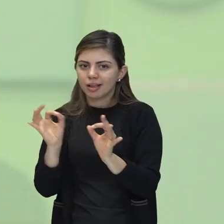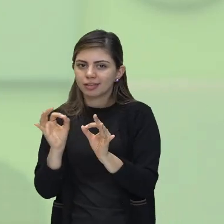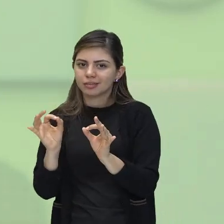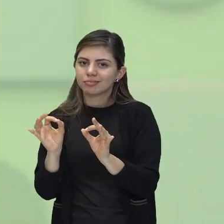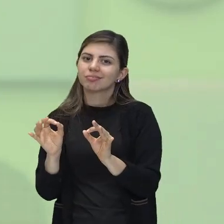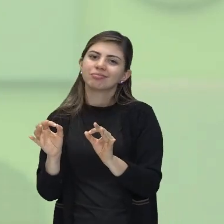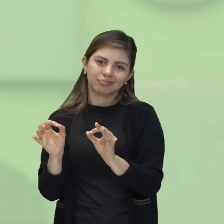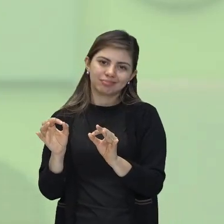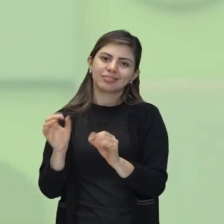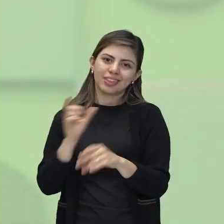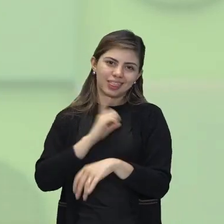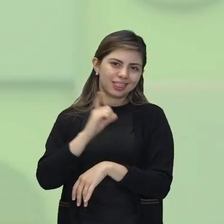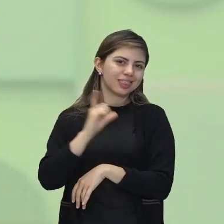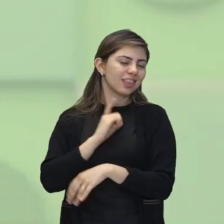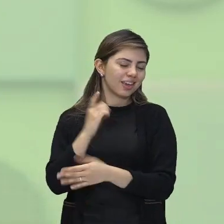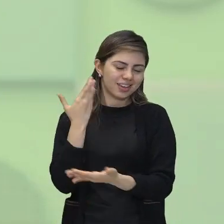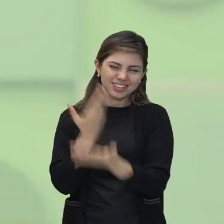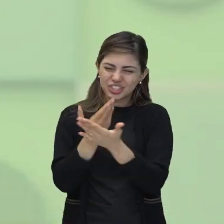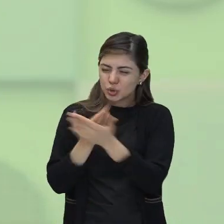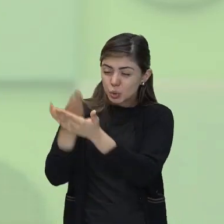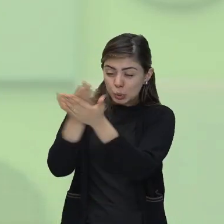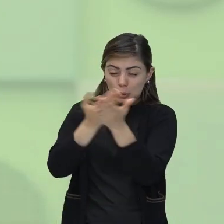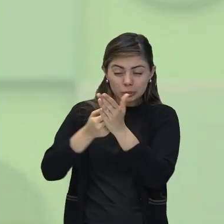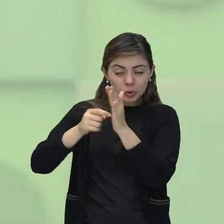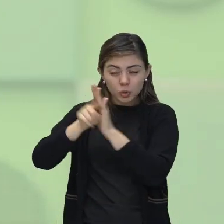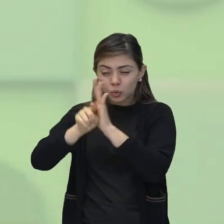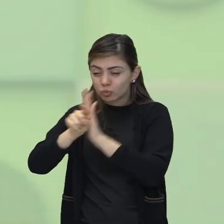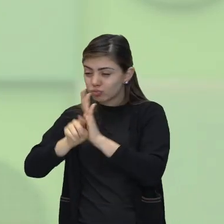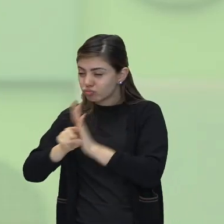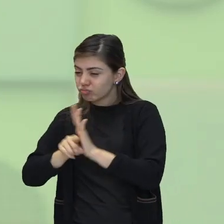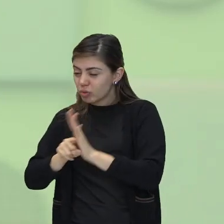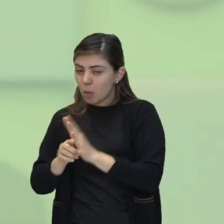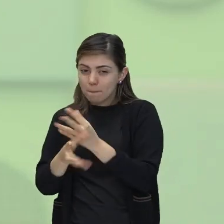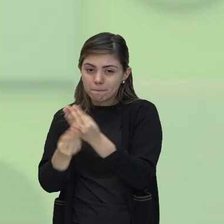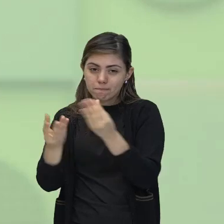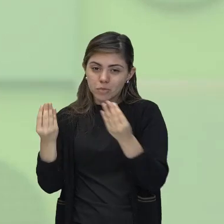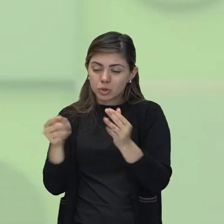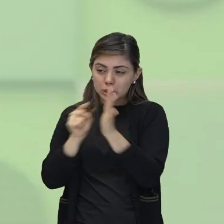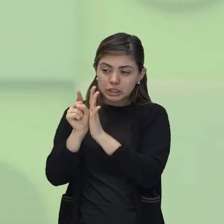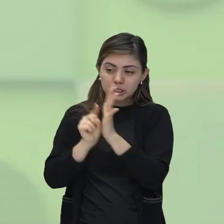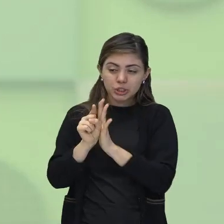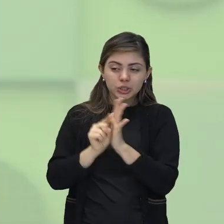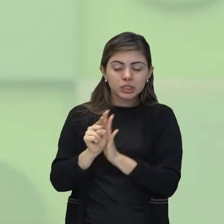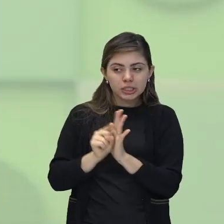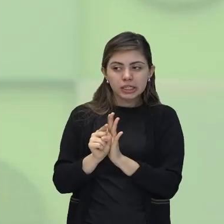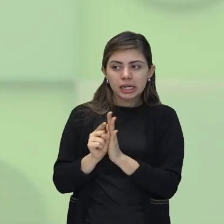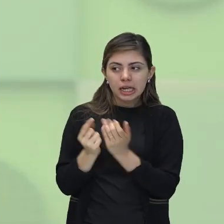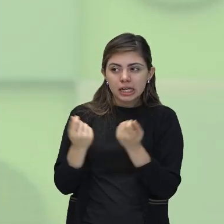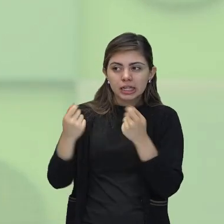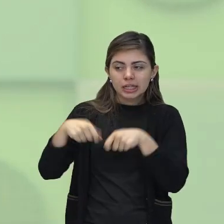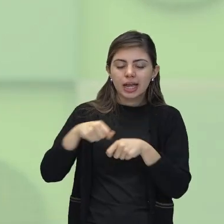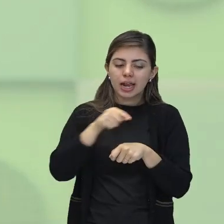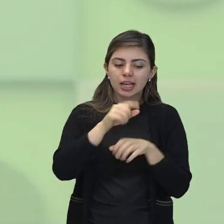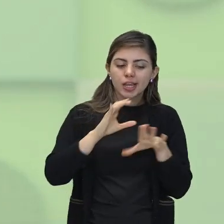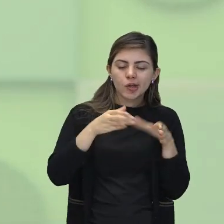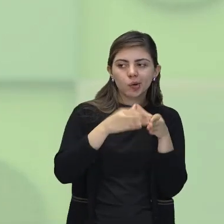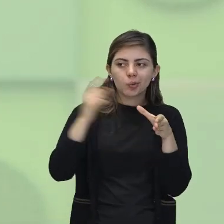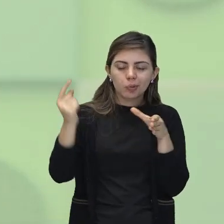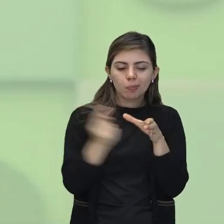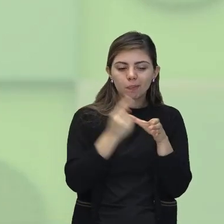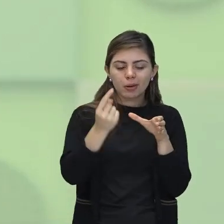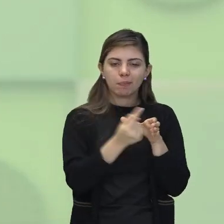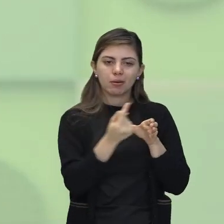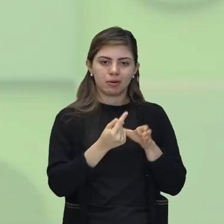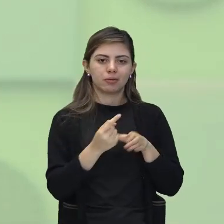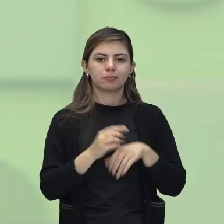quero dizer para vocês que teve muito estudo de vários pesquisadores para permitir a classificação deles.